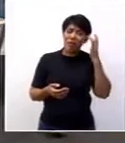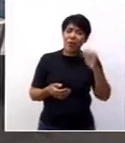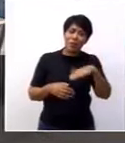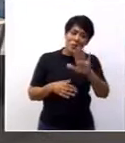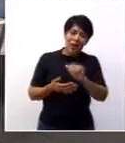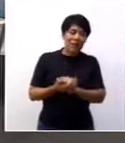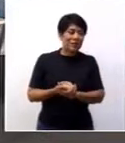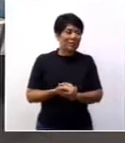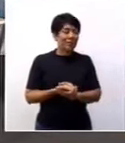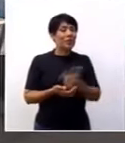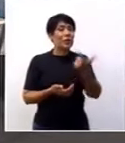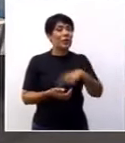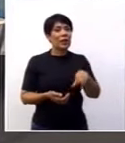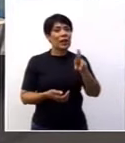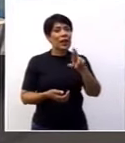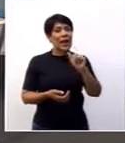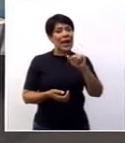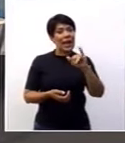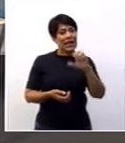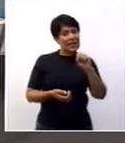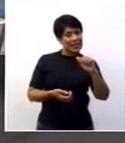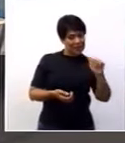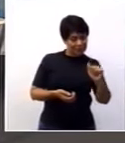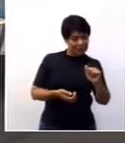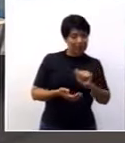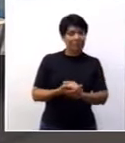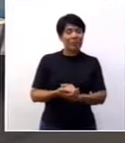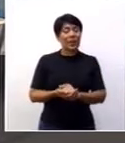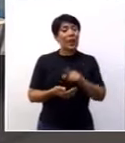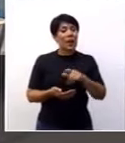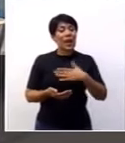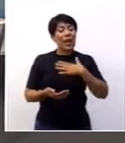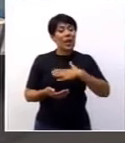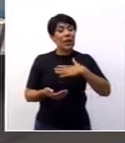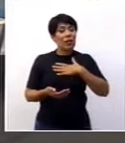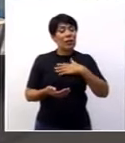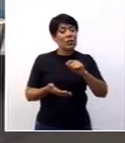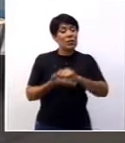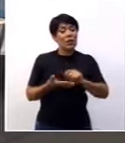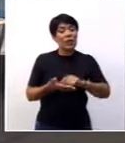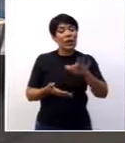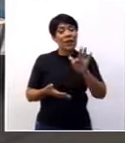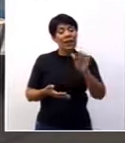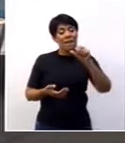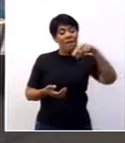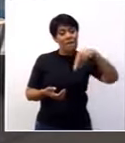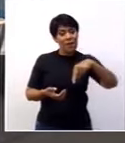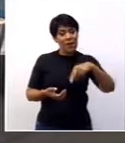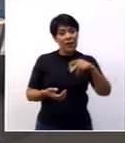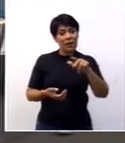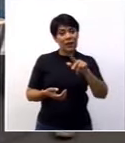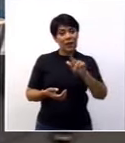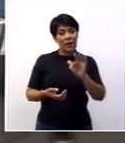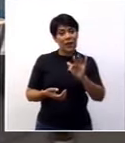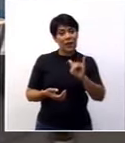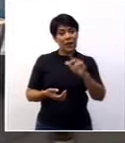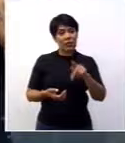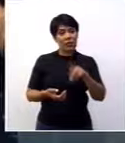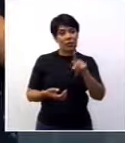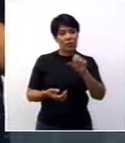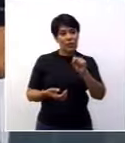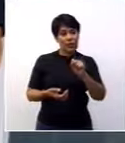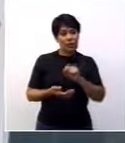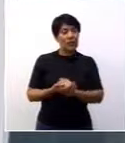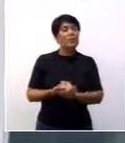com um gênero novo que está aparecendo aqui também. Ela prefere escrever fanfics. Olha que maravilha.